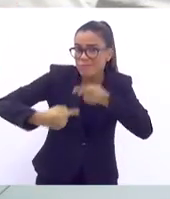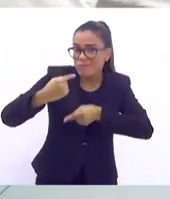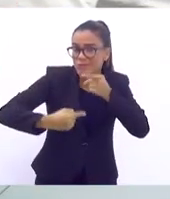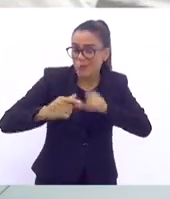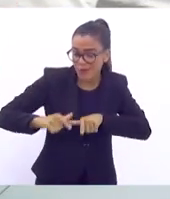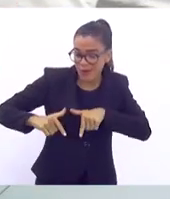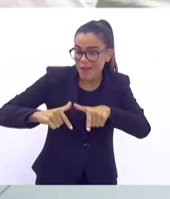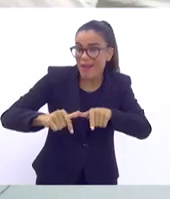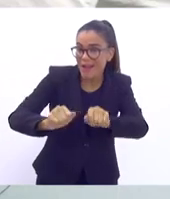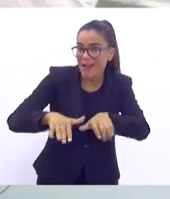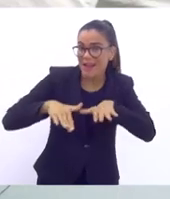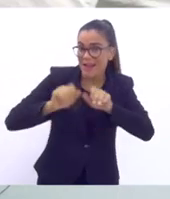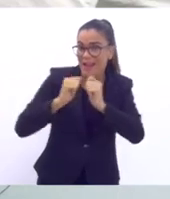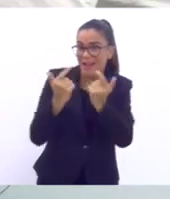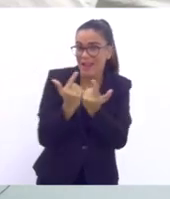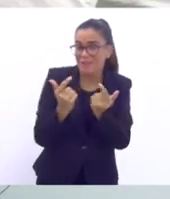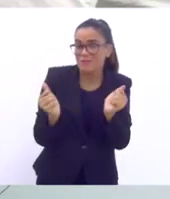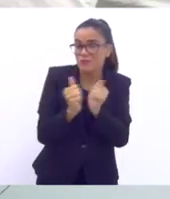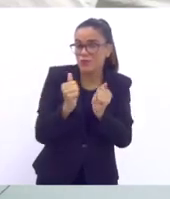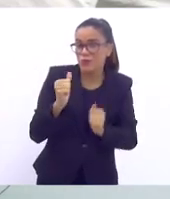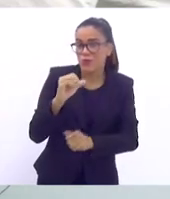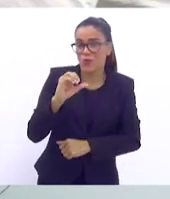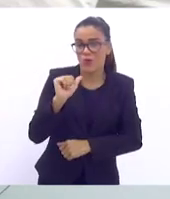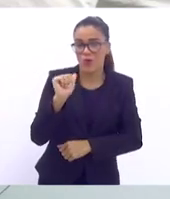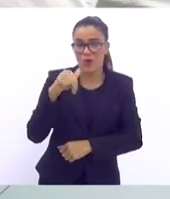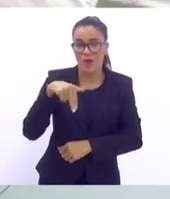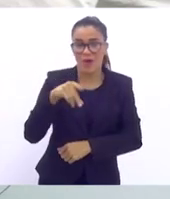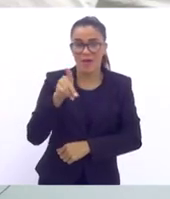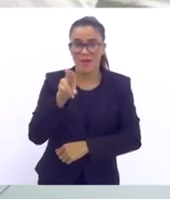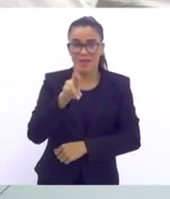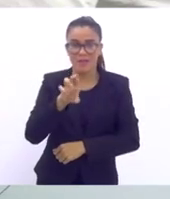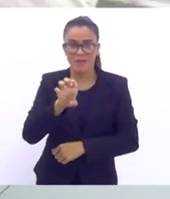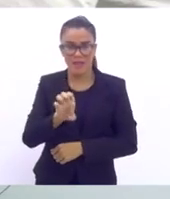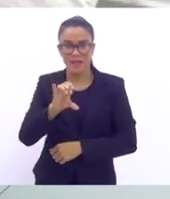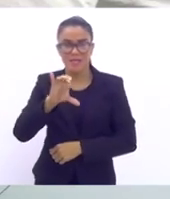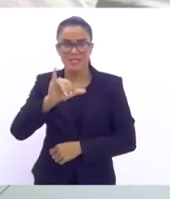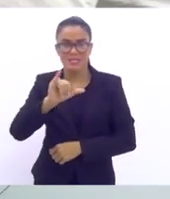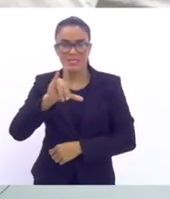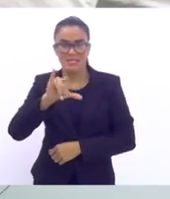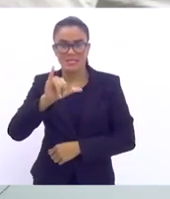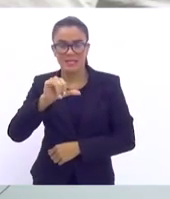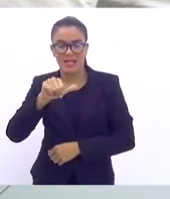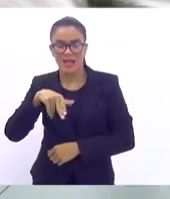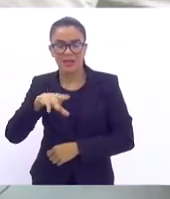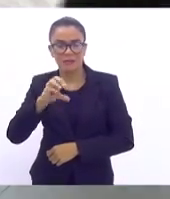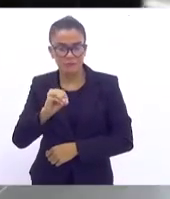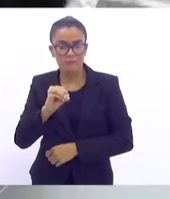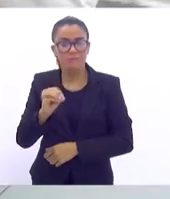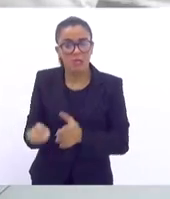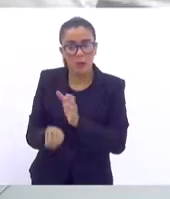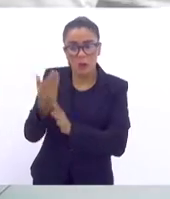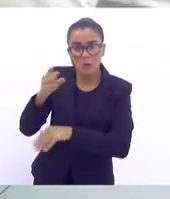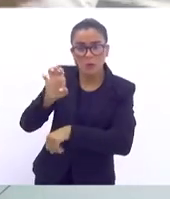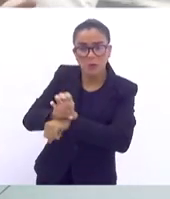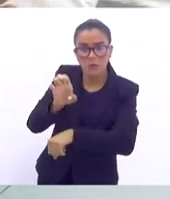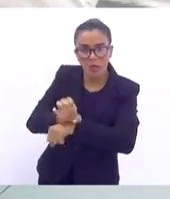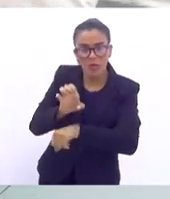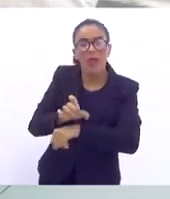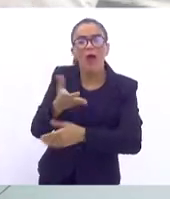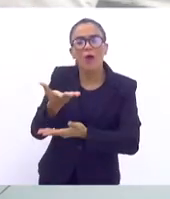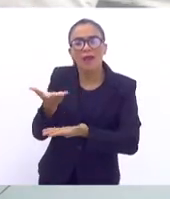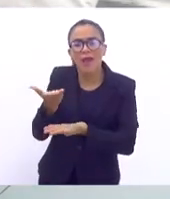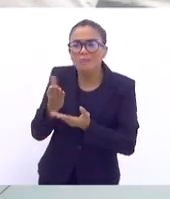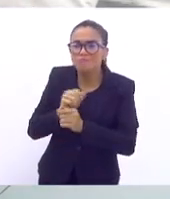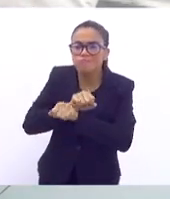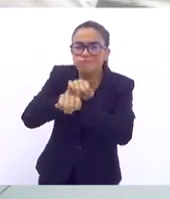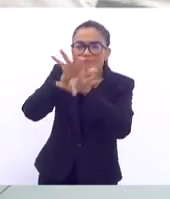uma iniciativa Legislativa minha com deputado André Ceciliano é que começou a ser implementada é no estado que hoje a gente está defendendo que seja implementado no